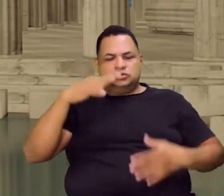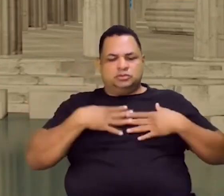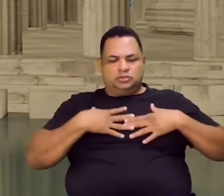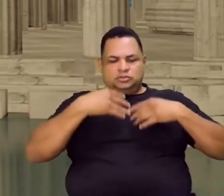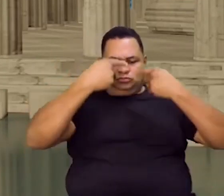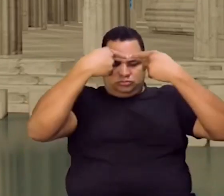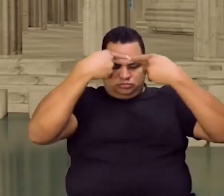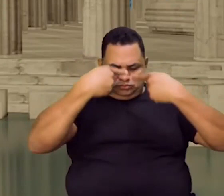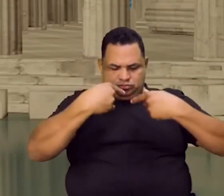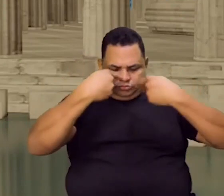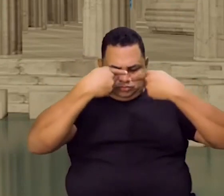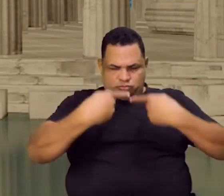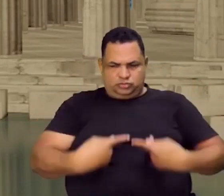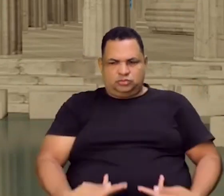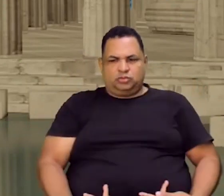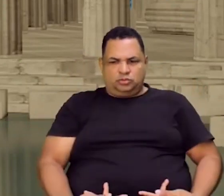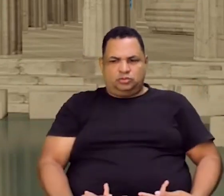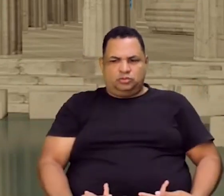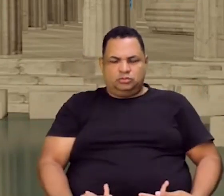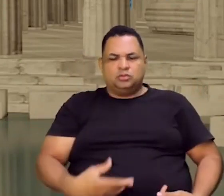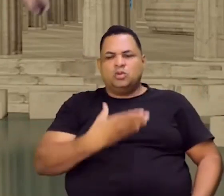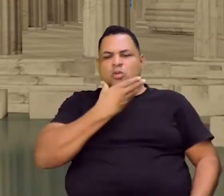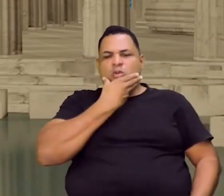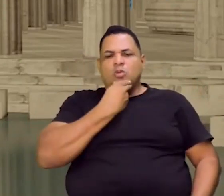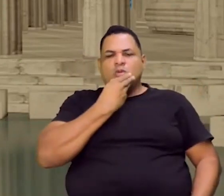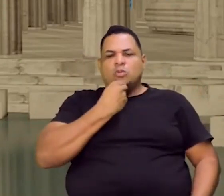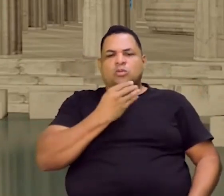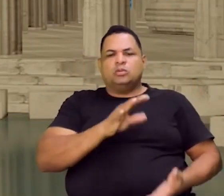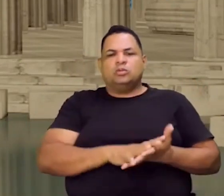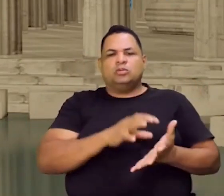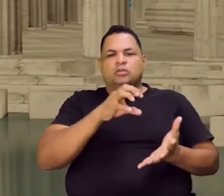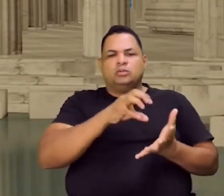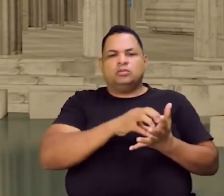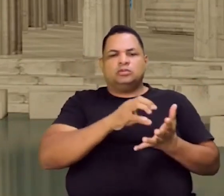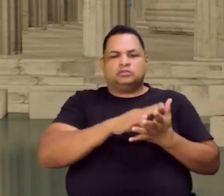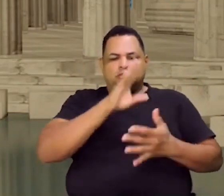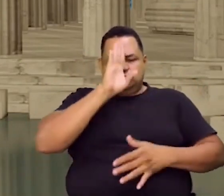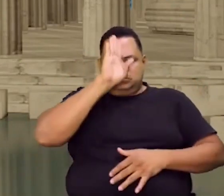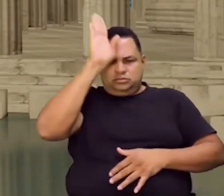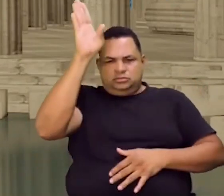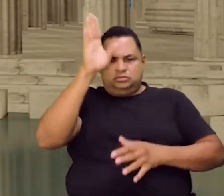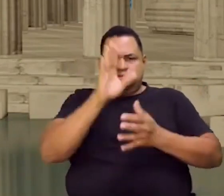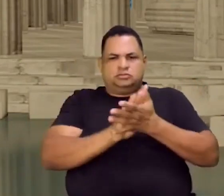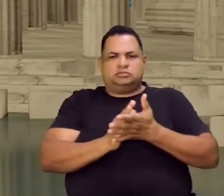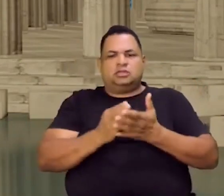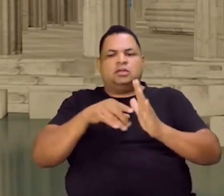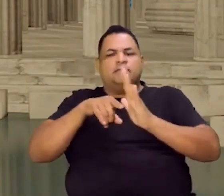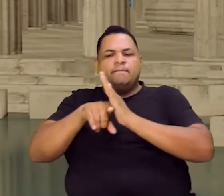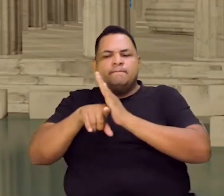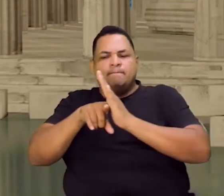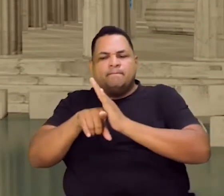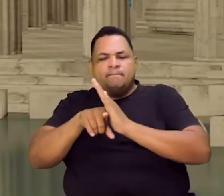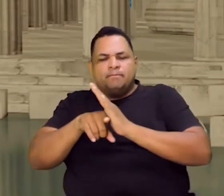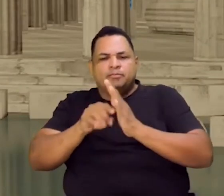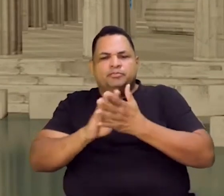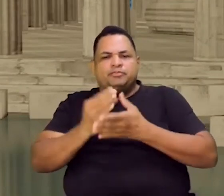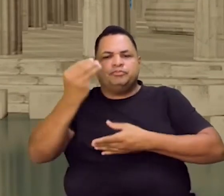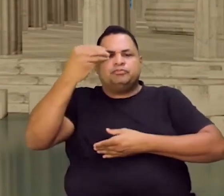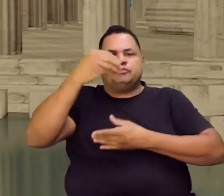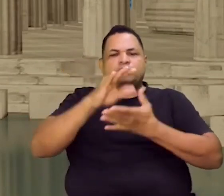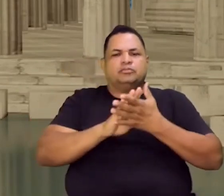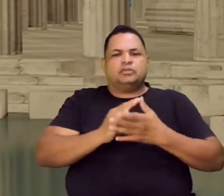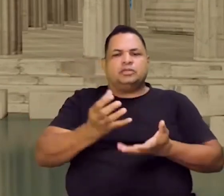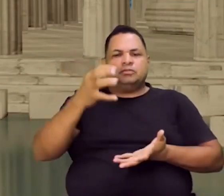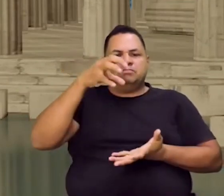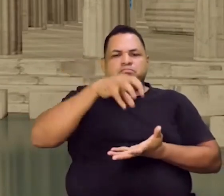no centro, o antropo, o ser, o homem no centro das atenções, no centro da pesquisa, no centro do conhecimento.